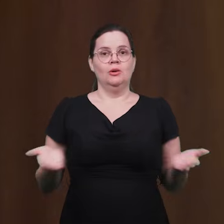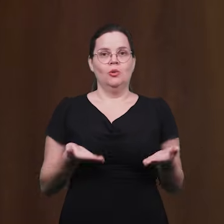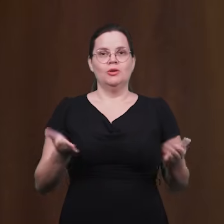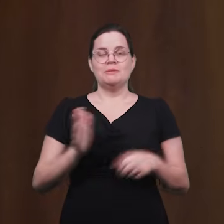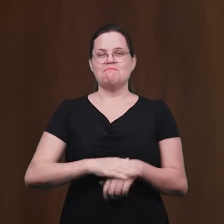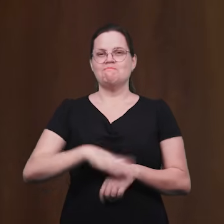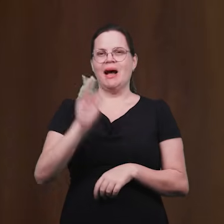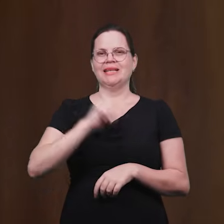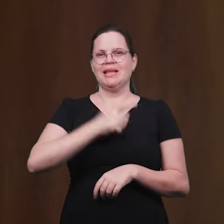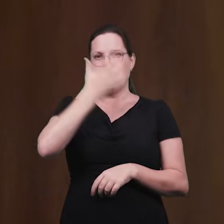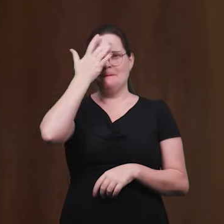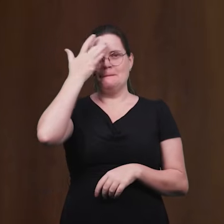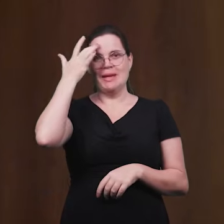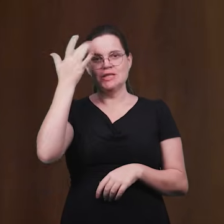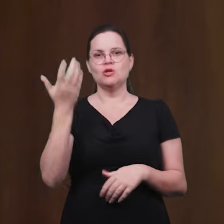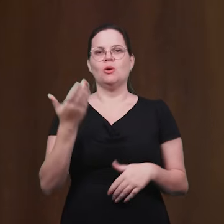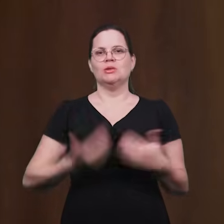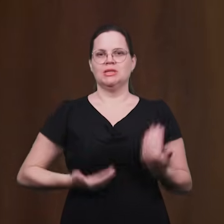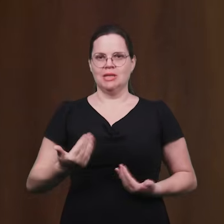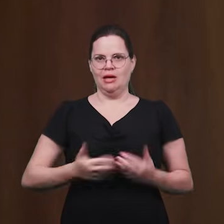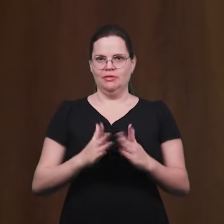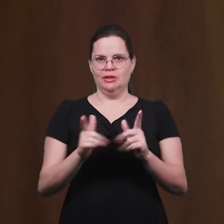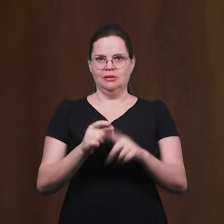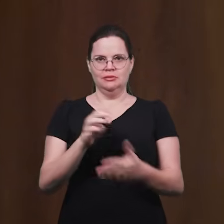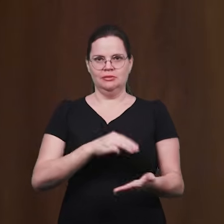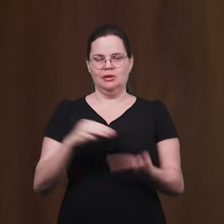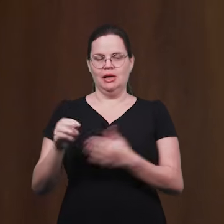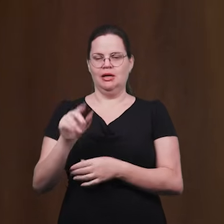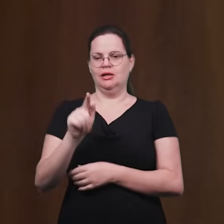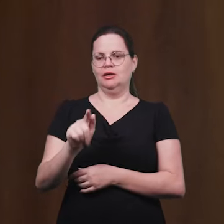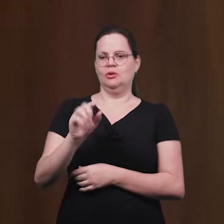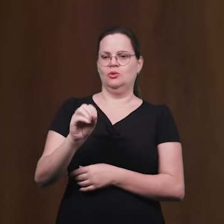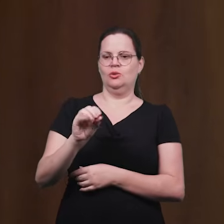maior representatividade é na igreja de Goiabita,